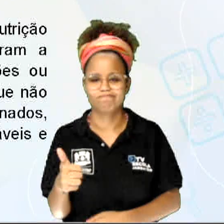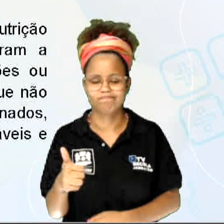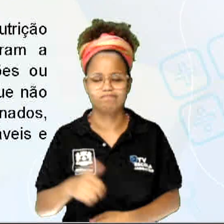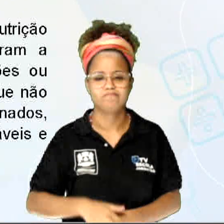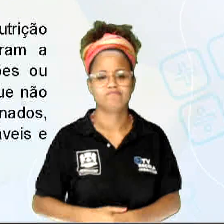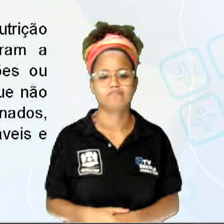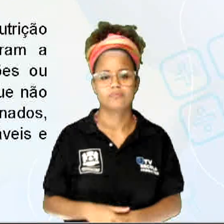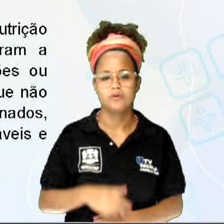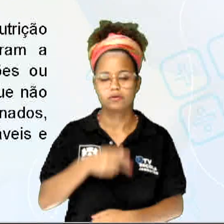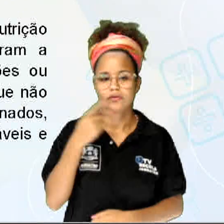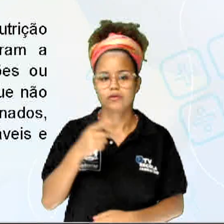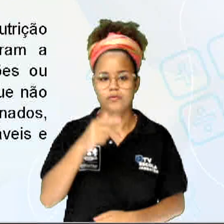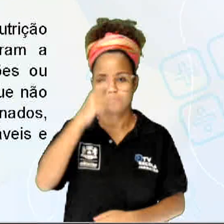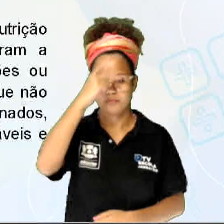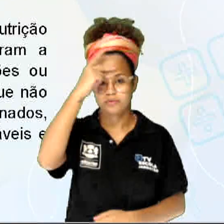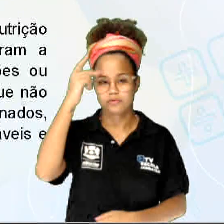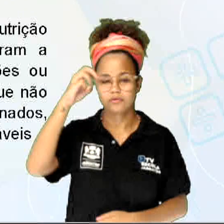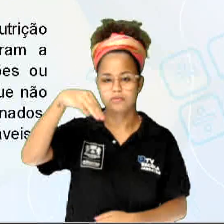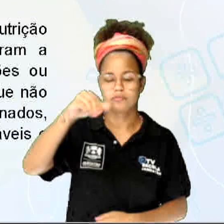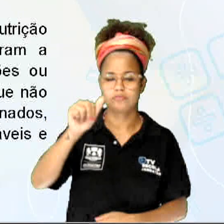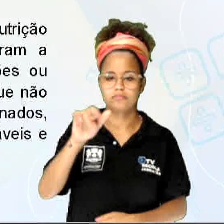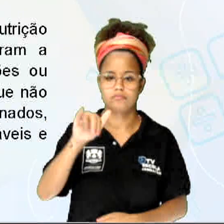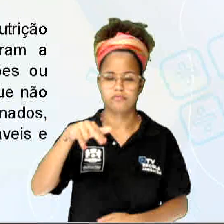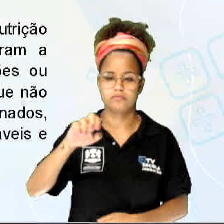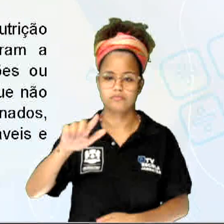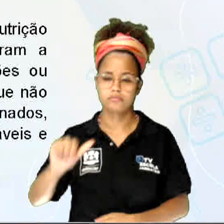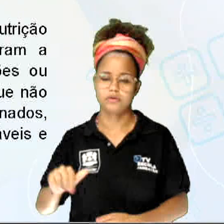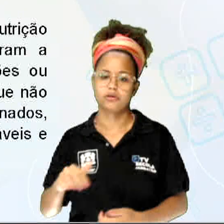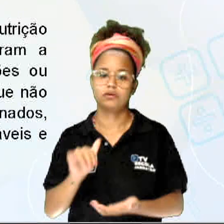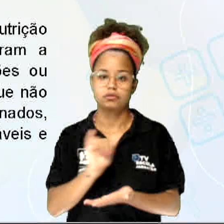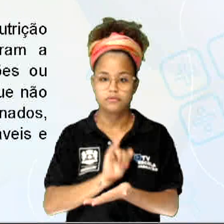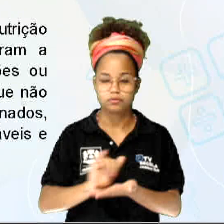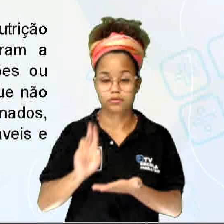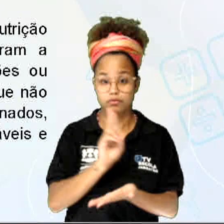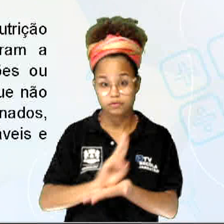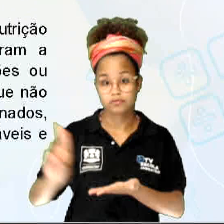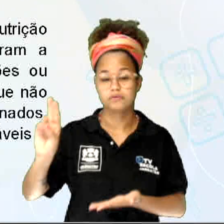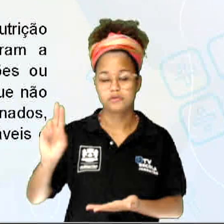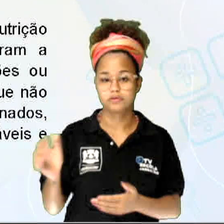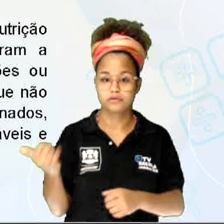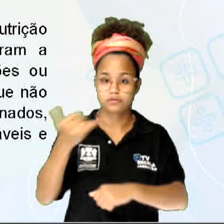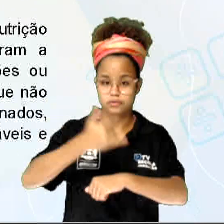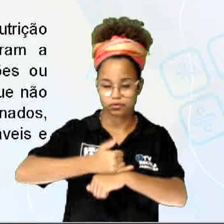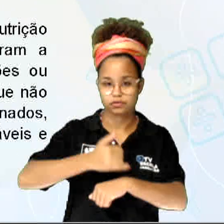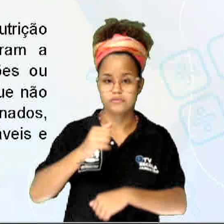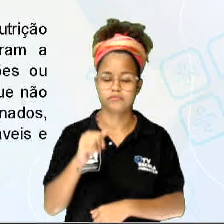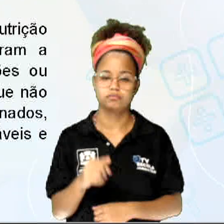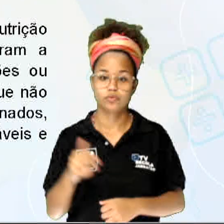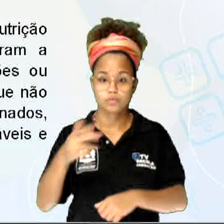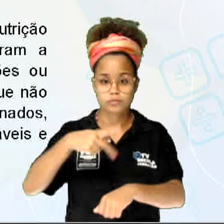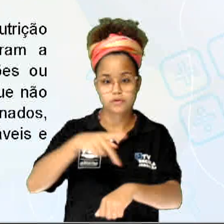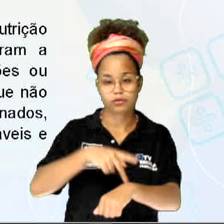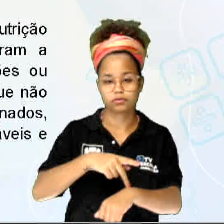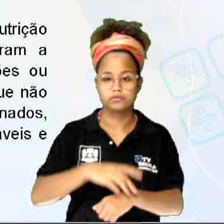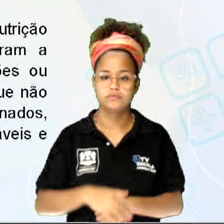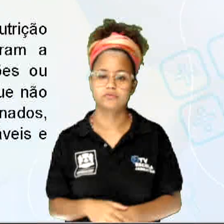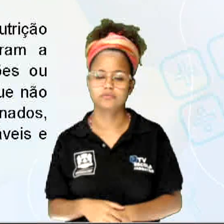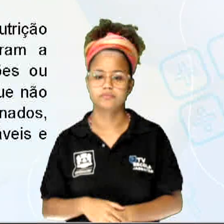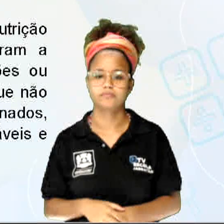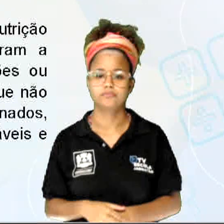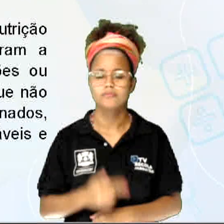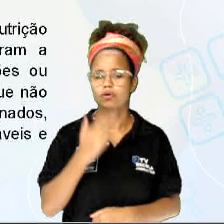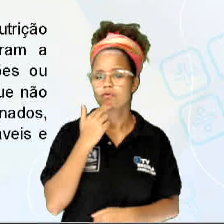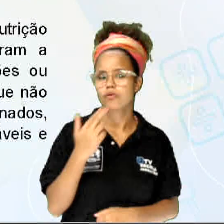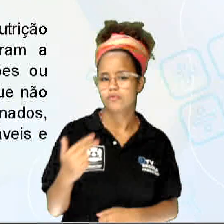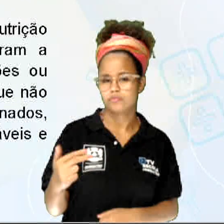disse Marinela Herrera, da Universidade Central da Venezuela, UCV, pós-graduada em Nutrição Clínica pela